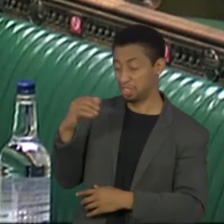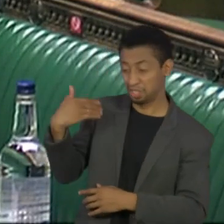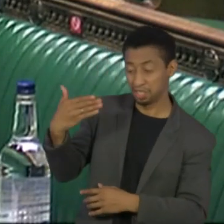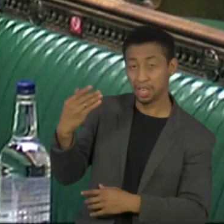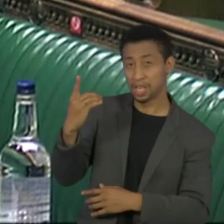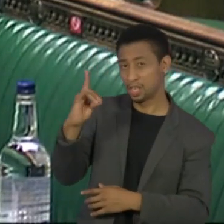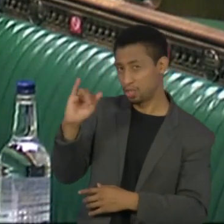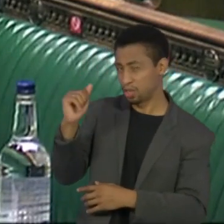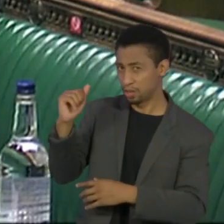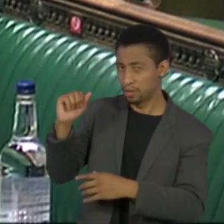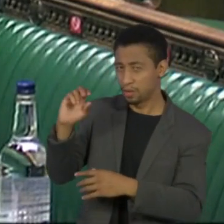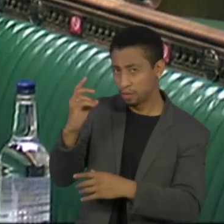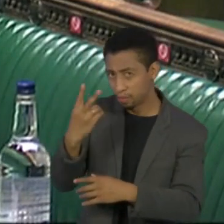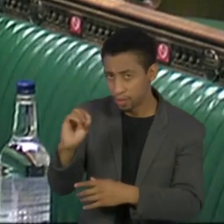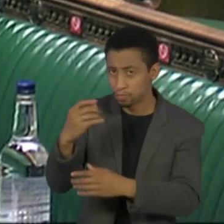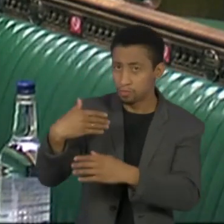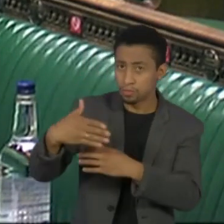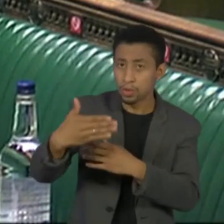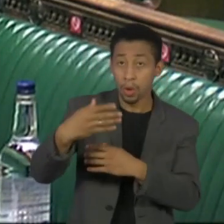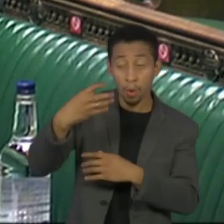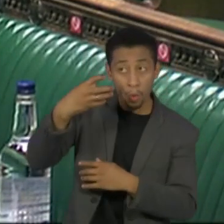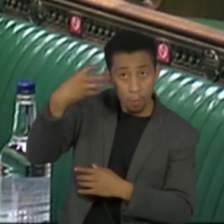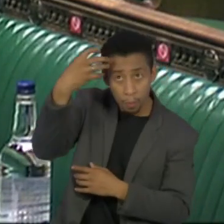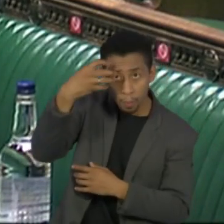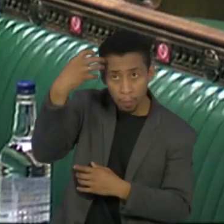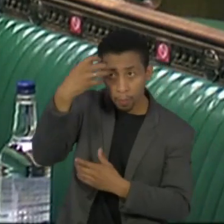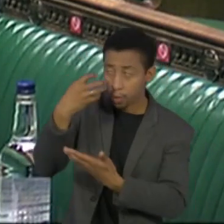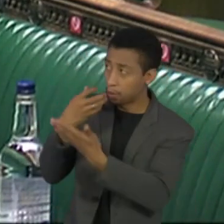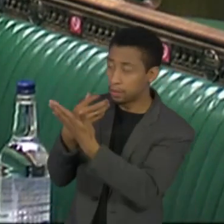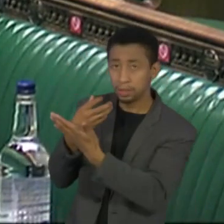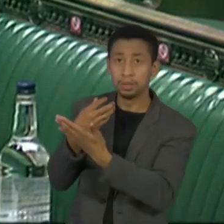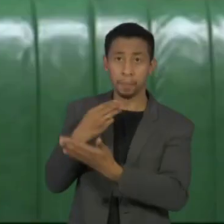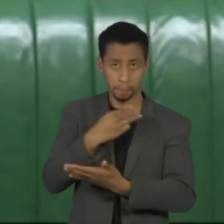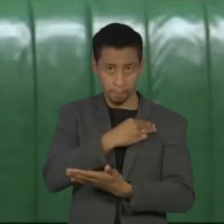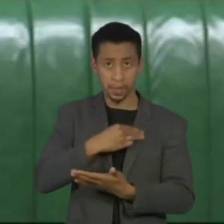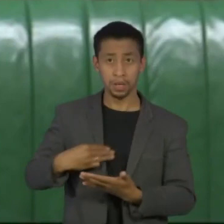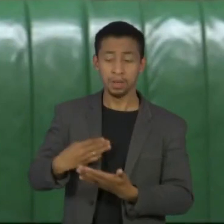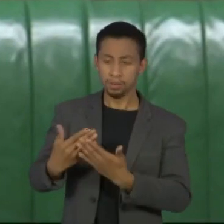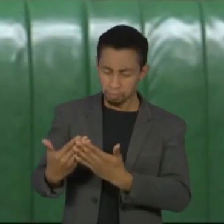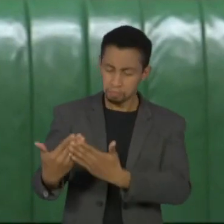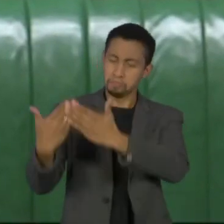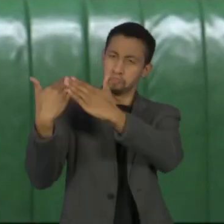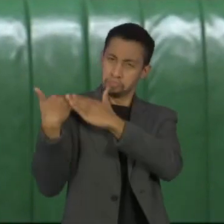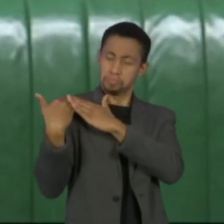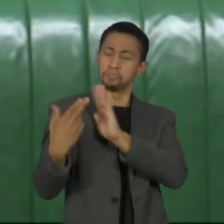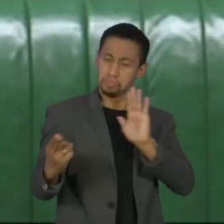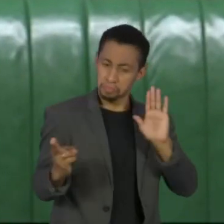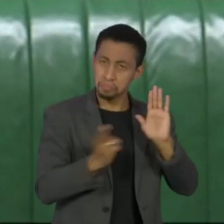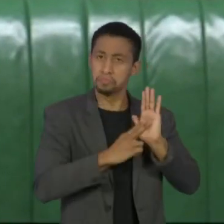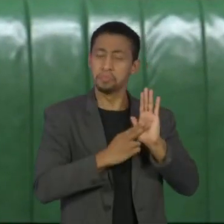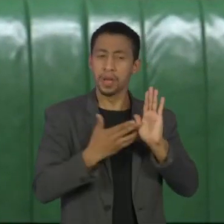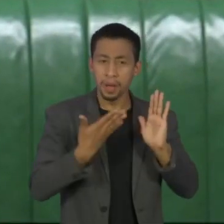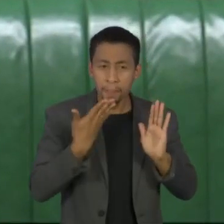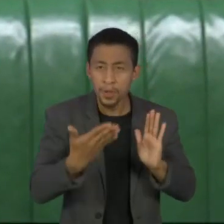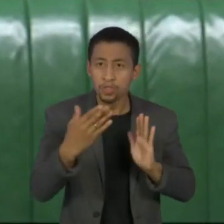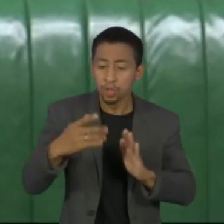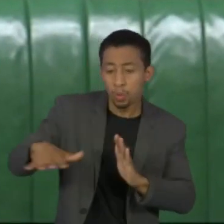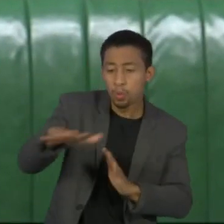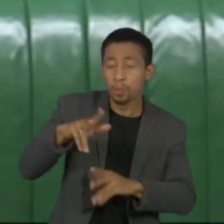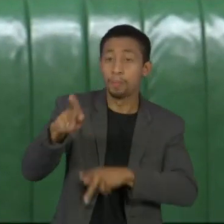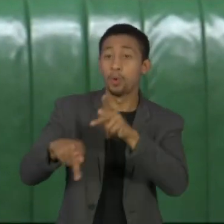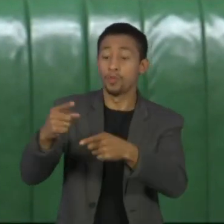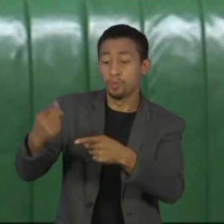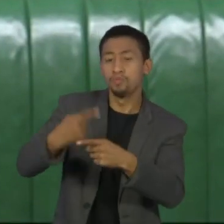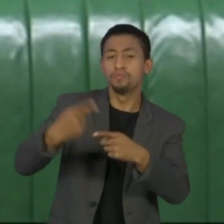primeiro-ministro britânico, Boris Johnson, disse que assumia total responsabilidade, pedindo que os ingleses voltassem ao trabalho.